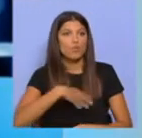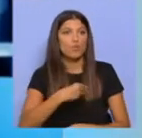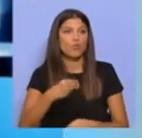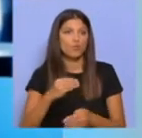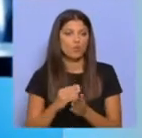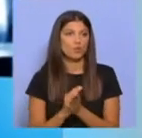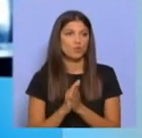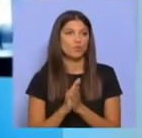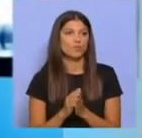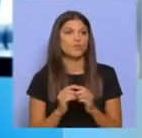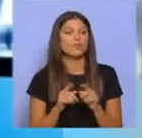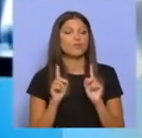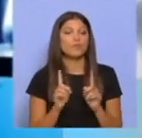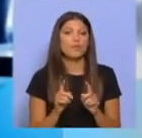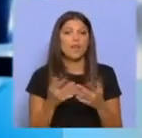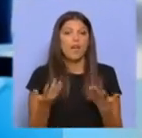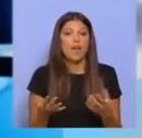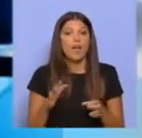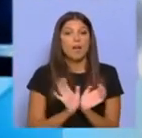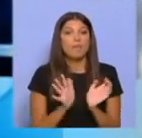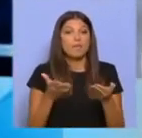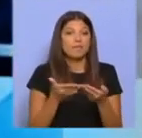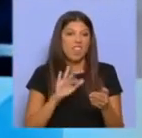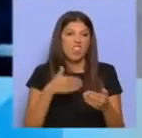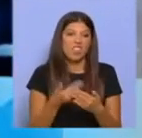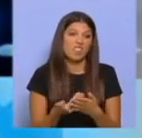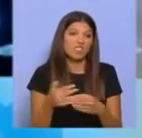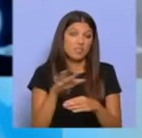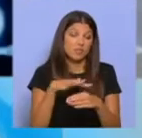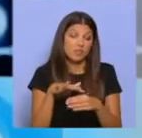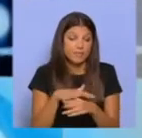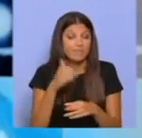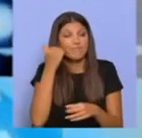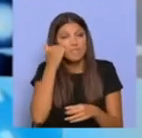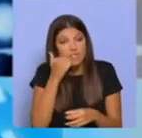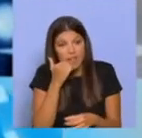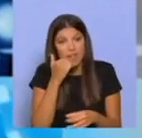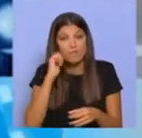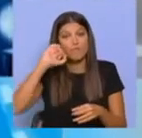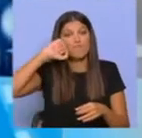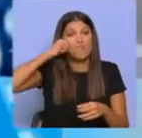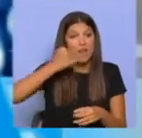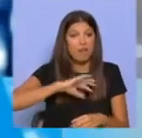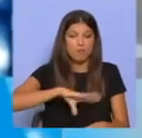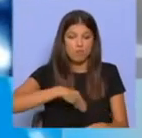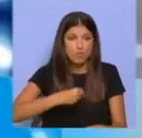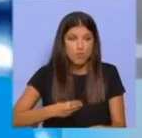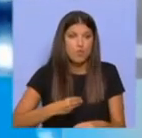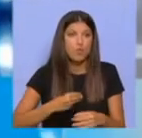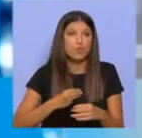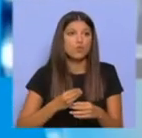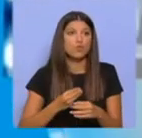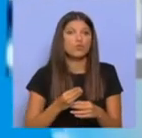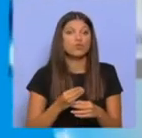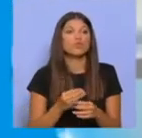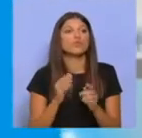carga dramática que esta pandemia está a provocar em todo o mundo, podemos olhar estas